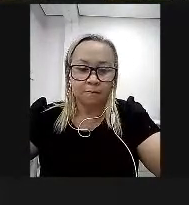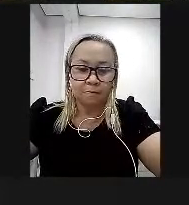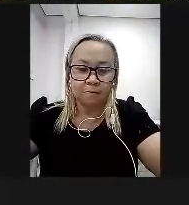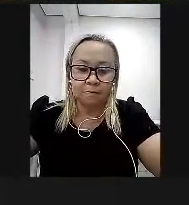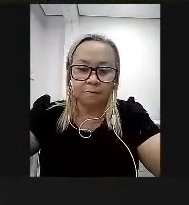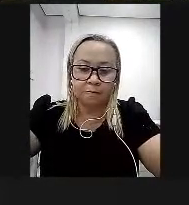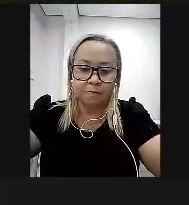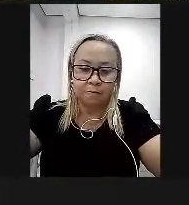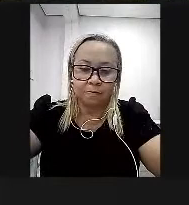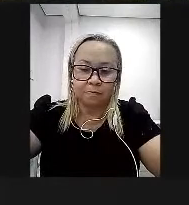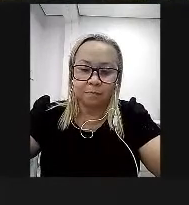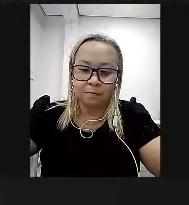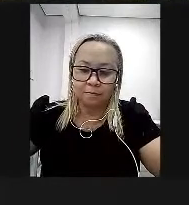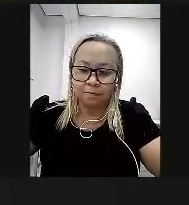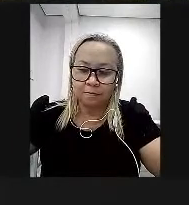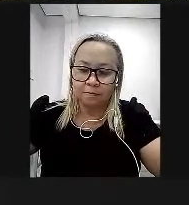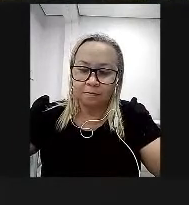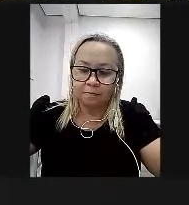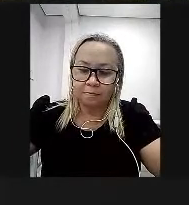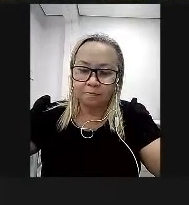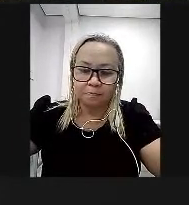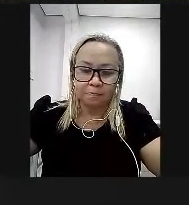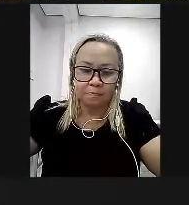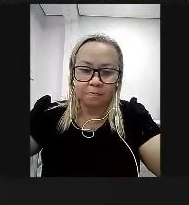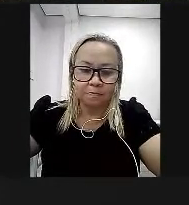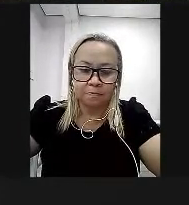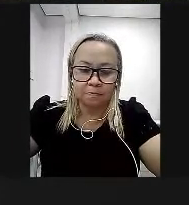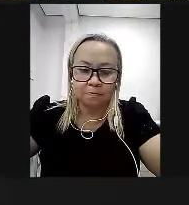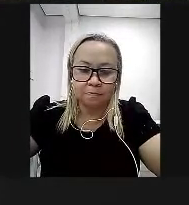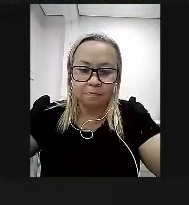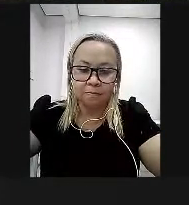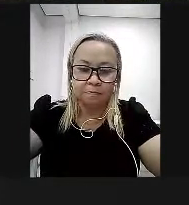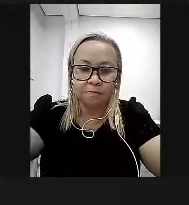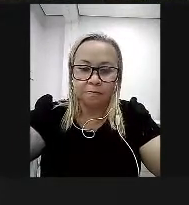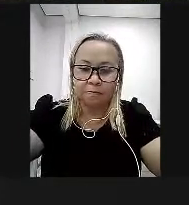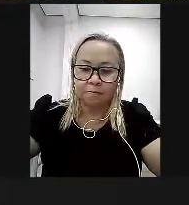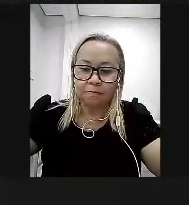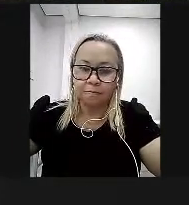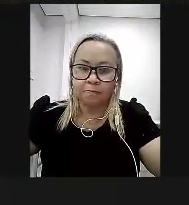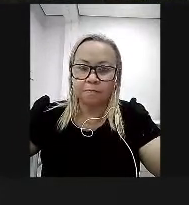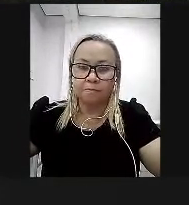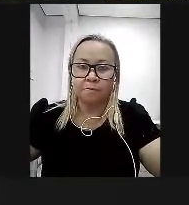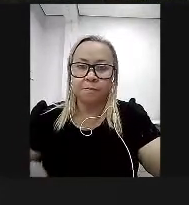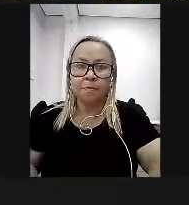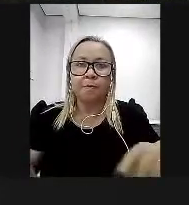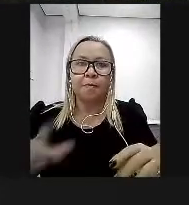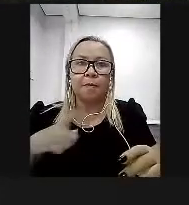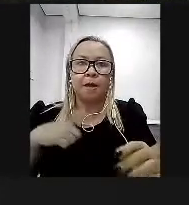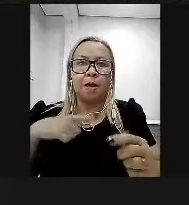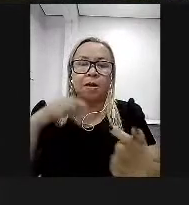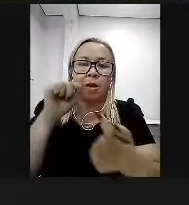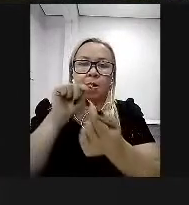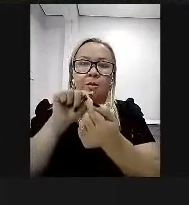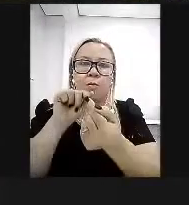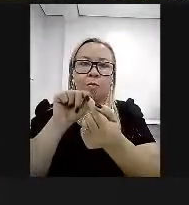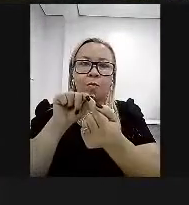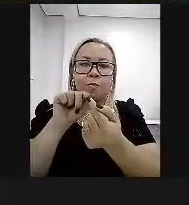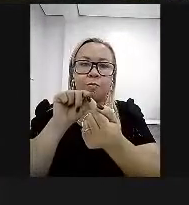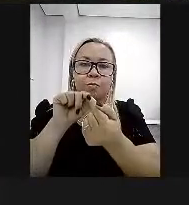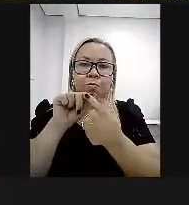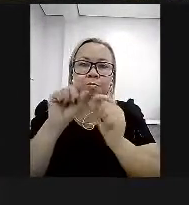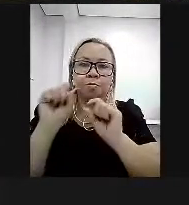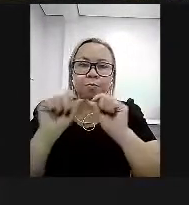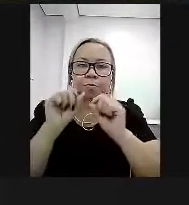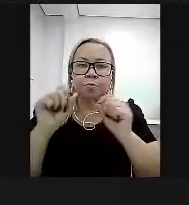Ficha Ibiúna Brasília 68, ela tem como objetivo cobrir uma